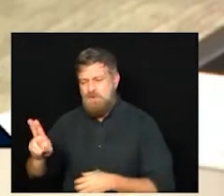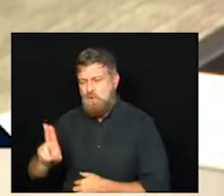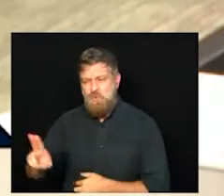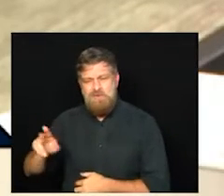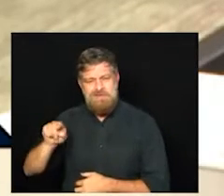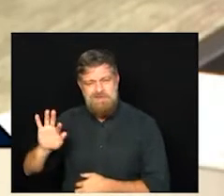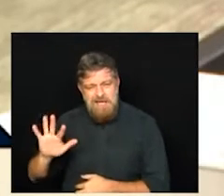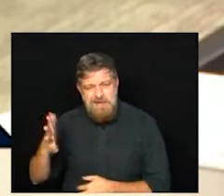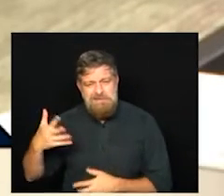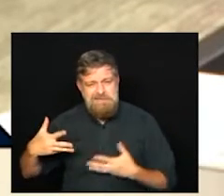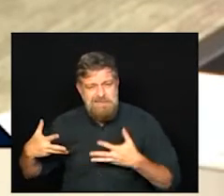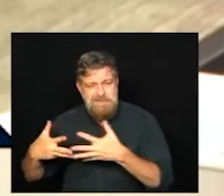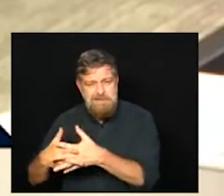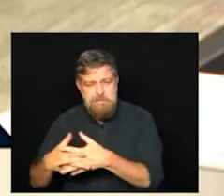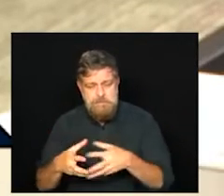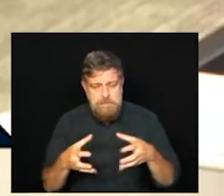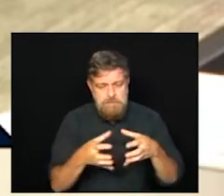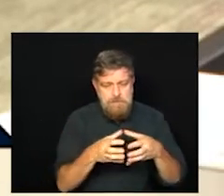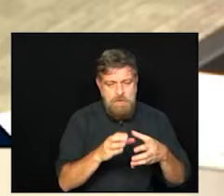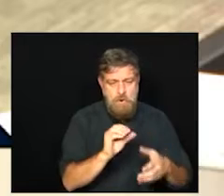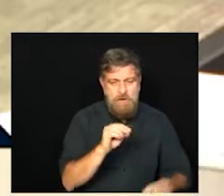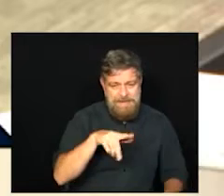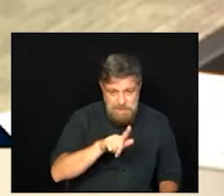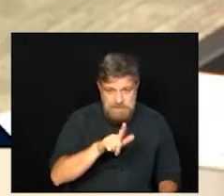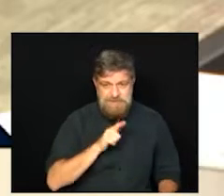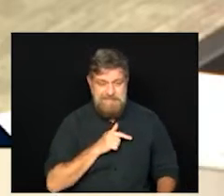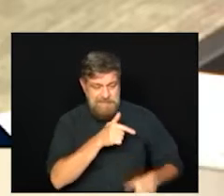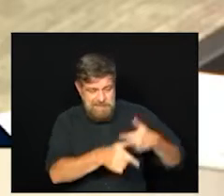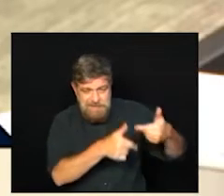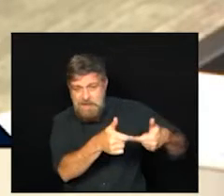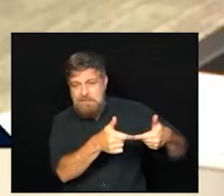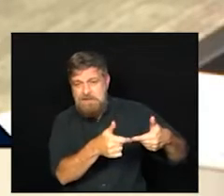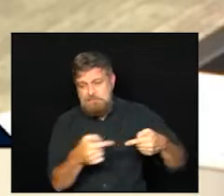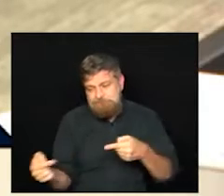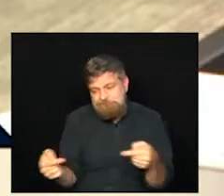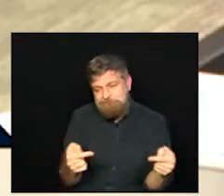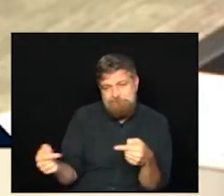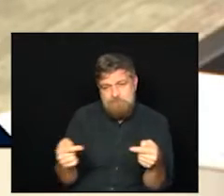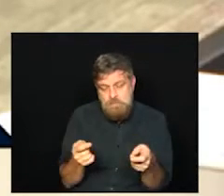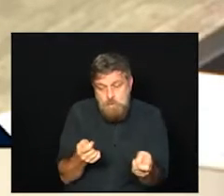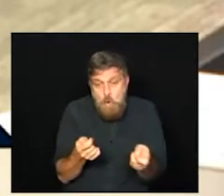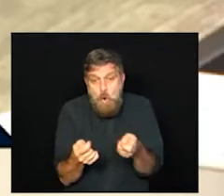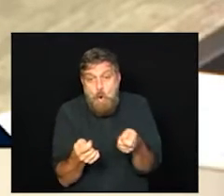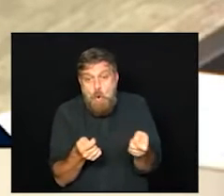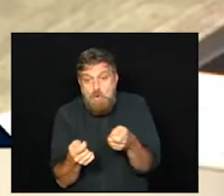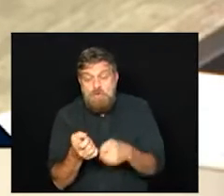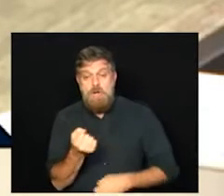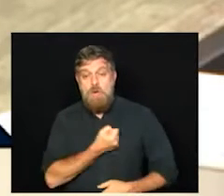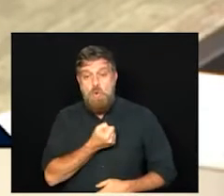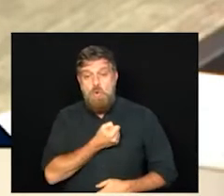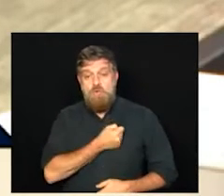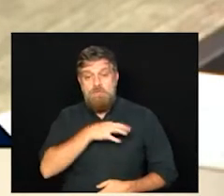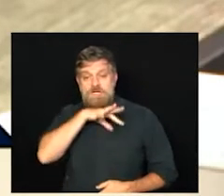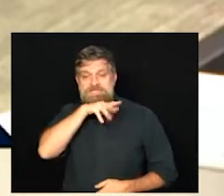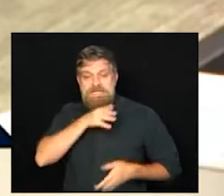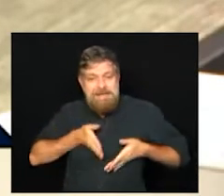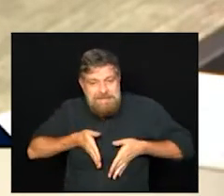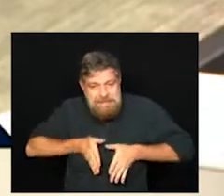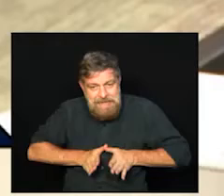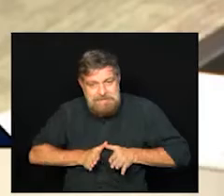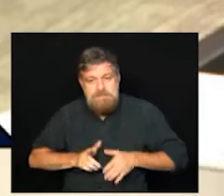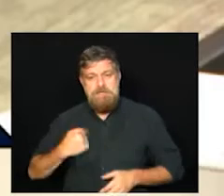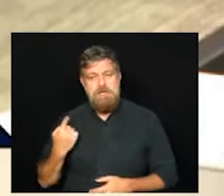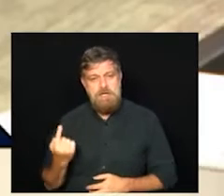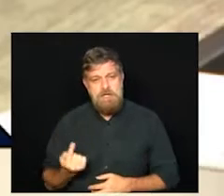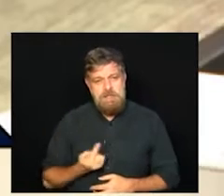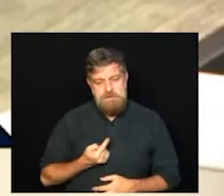causariam transtornos às ONGs que fazem esse tipo de cuidado. Então, essa ideia de ter esse controle da natalidade, justamente, a